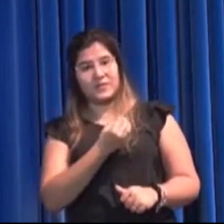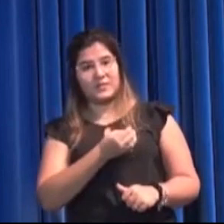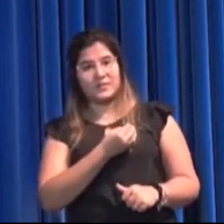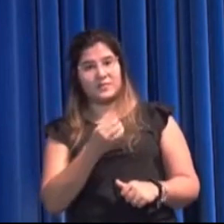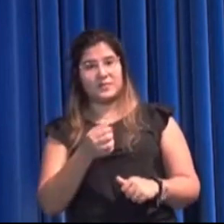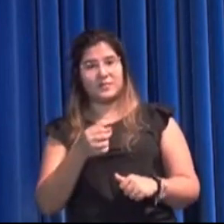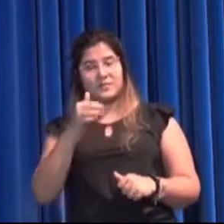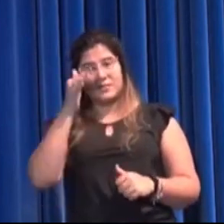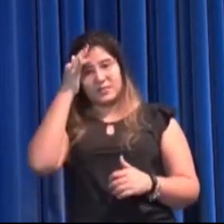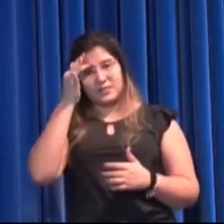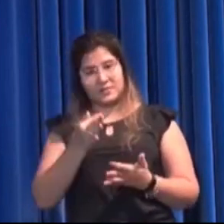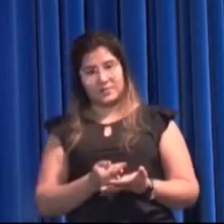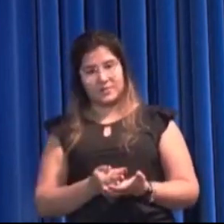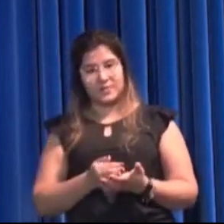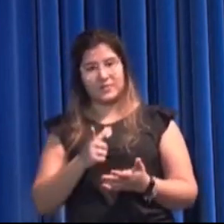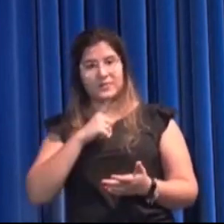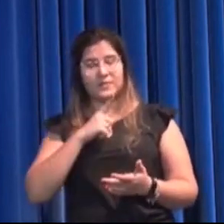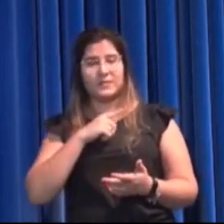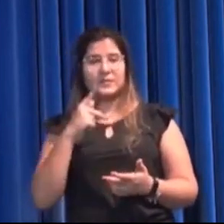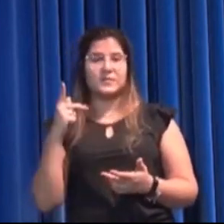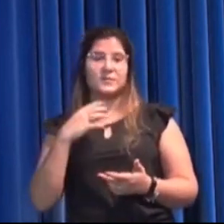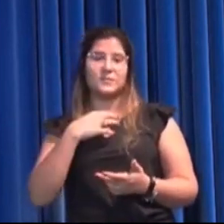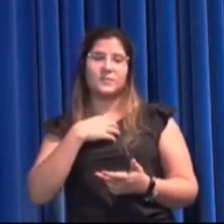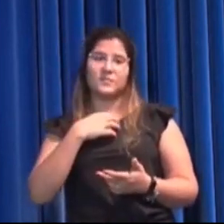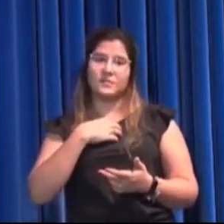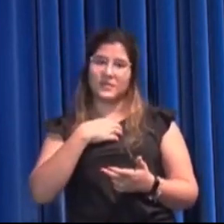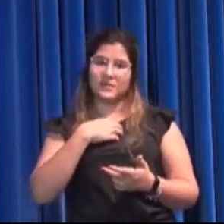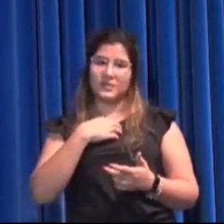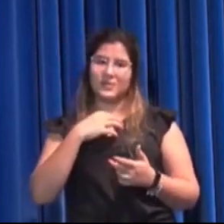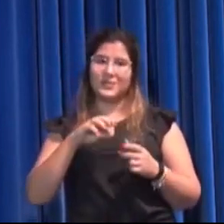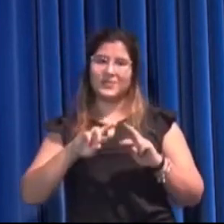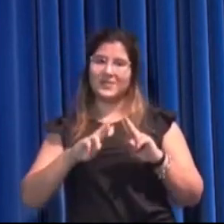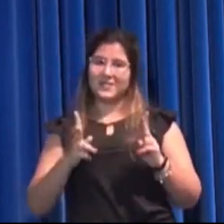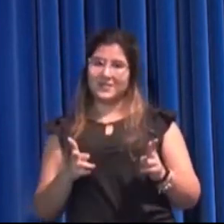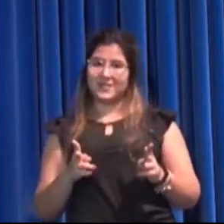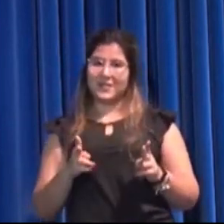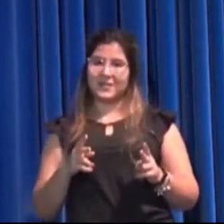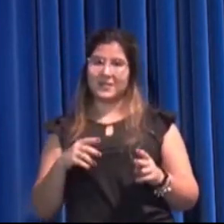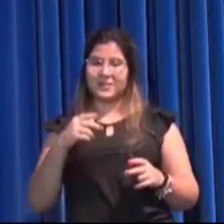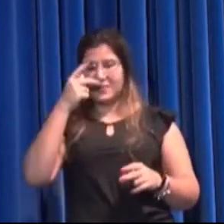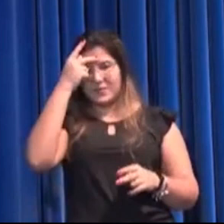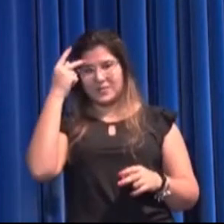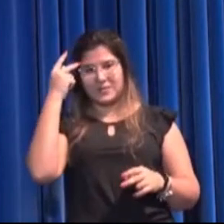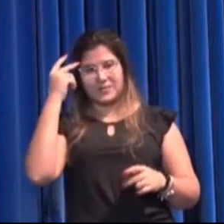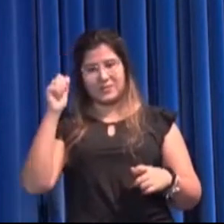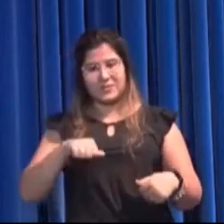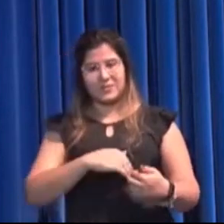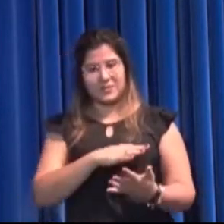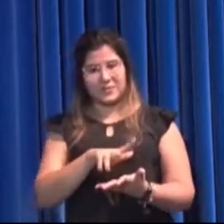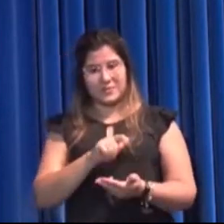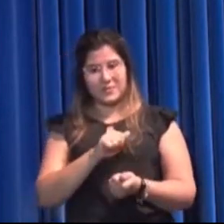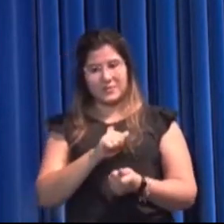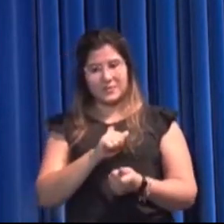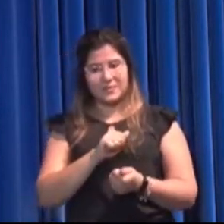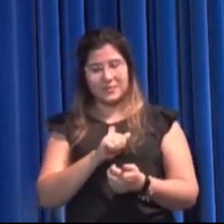seu comportamento, a sua atitude diferente daquele que é do mundo.